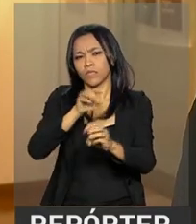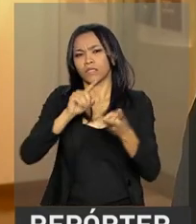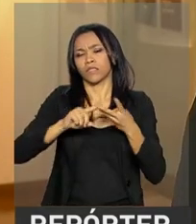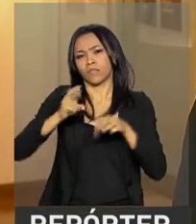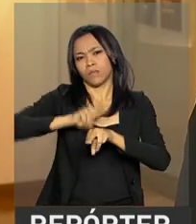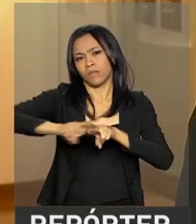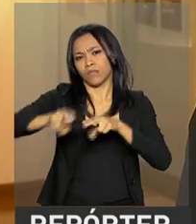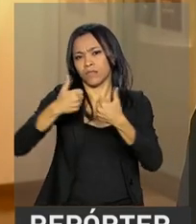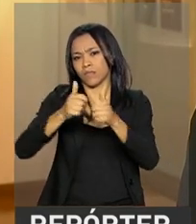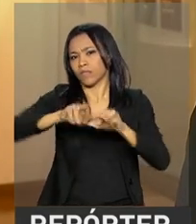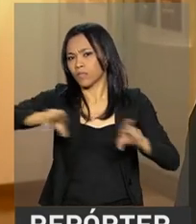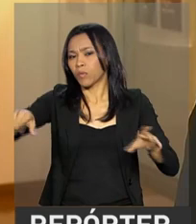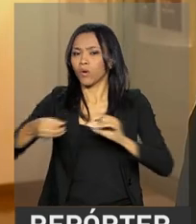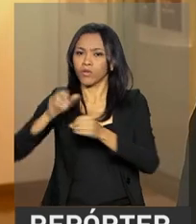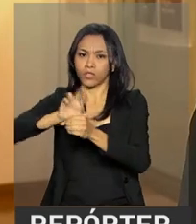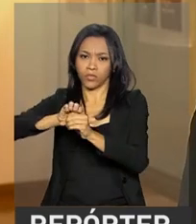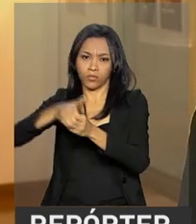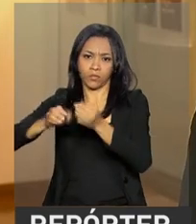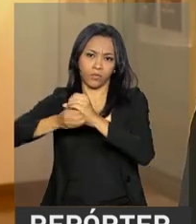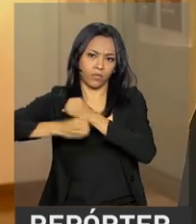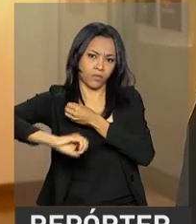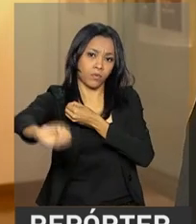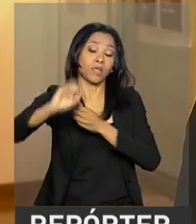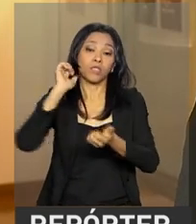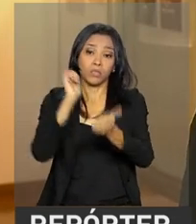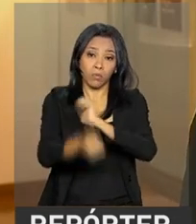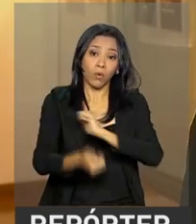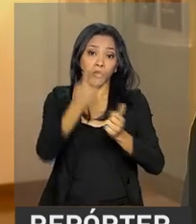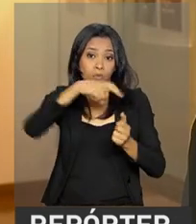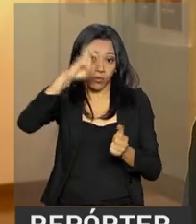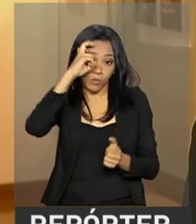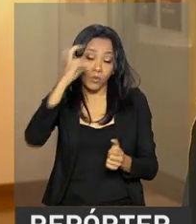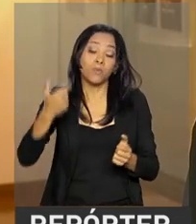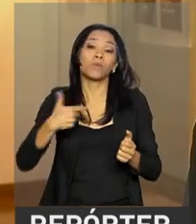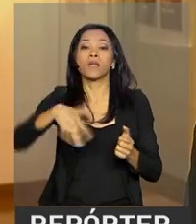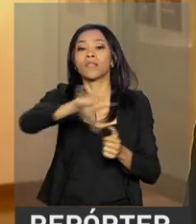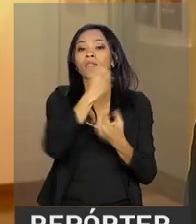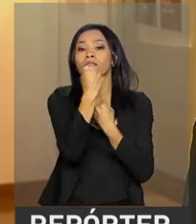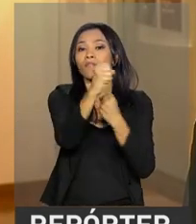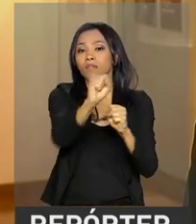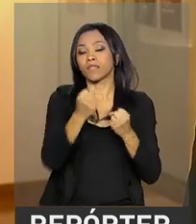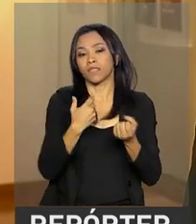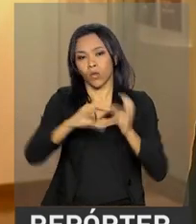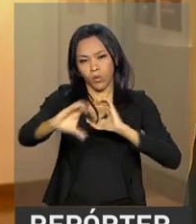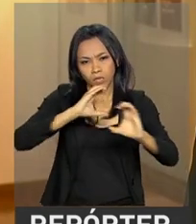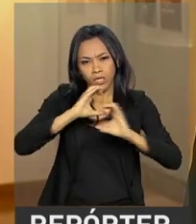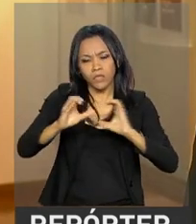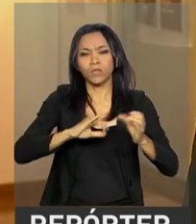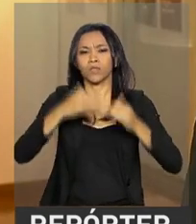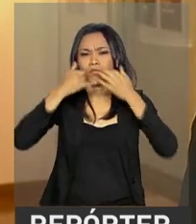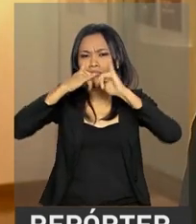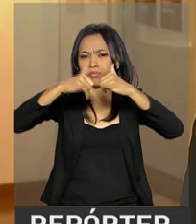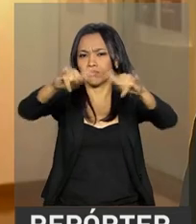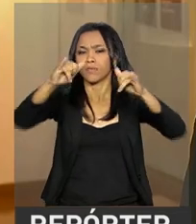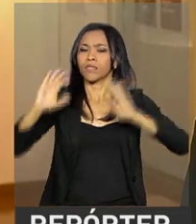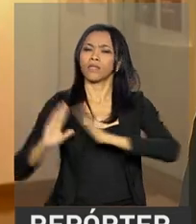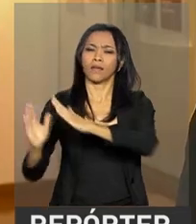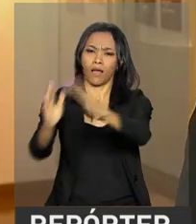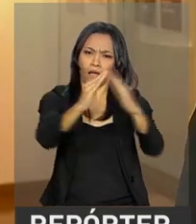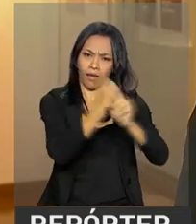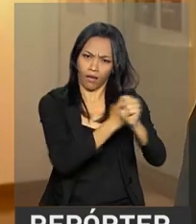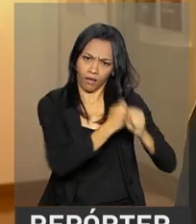transporte, saneamento básico, esporte, cultura, defesa, comunicações, energia, habitação e iniciativas sociais,